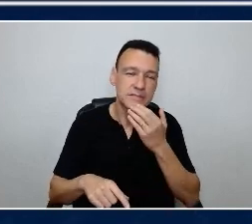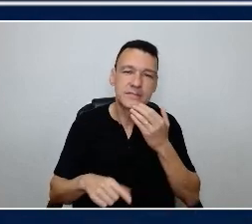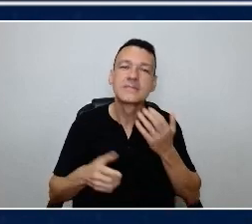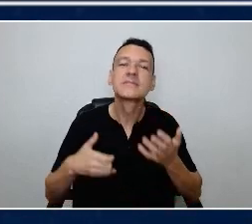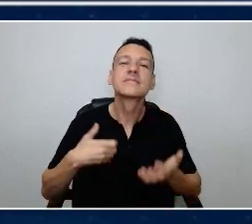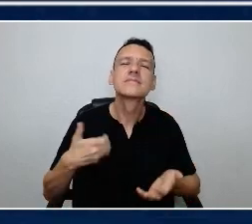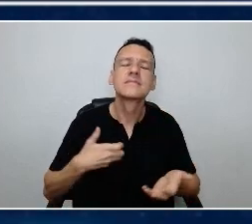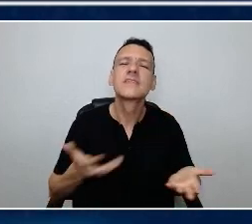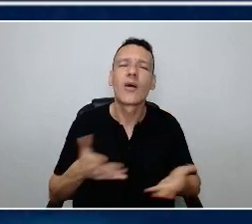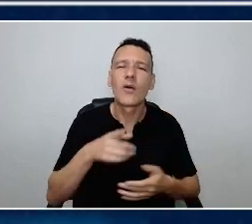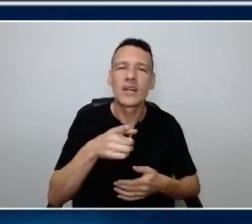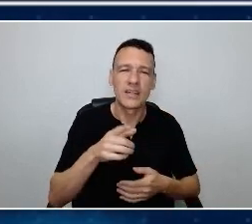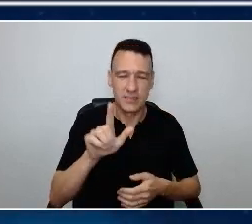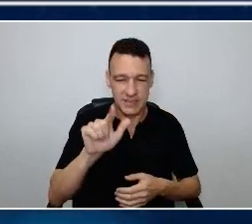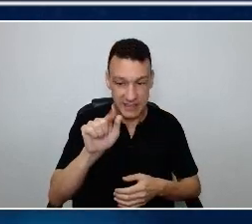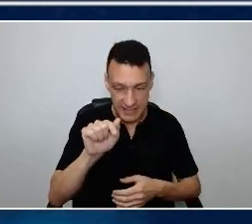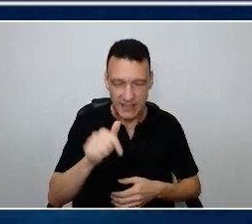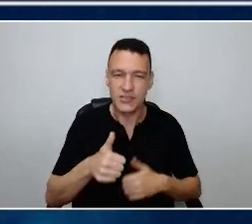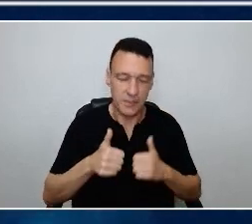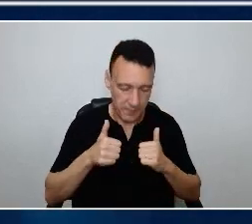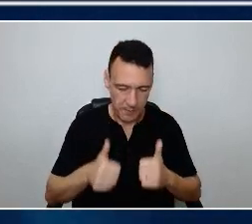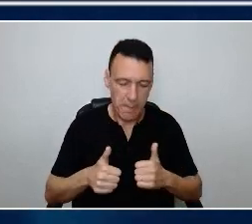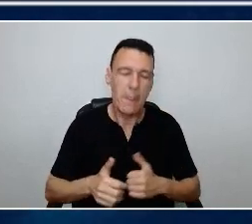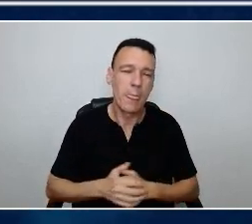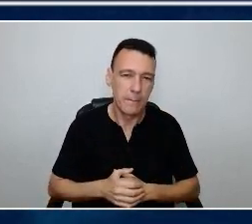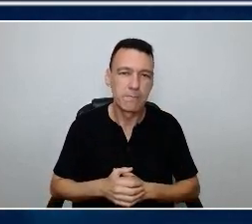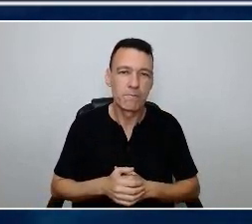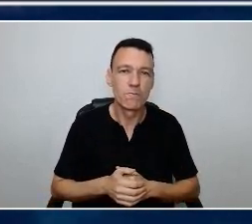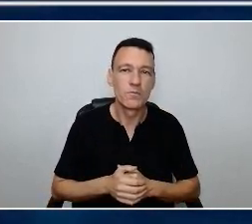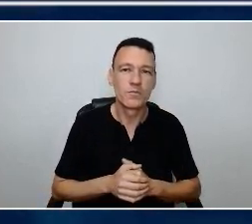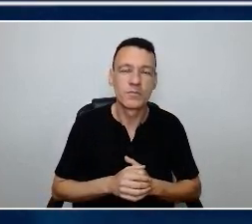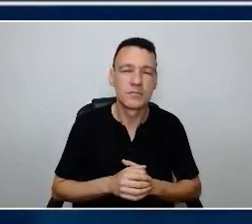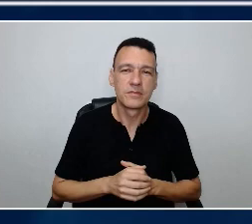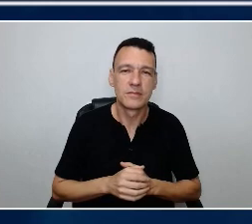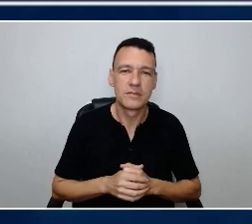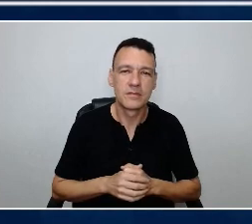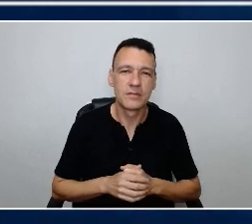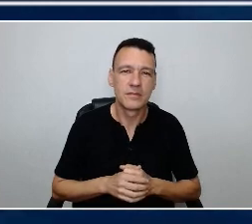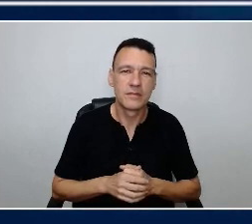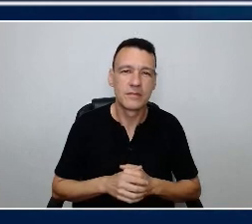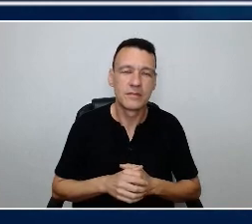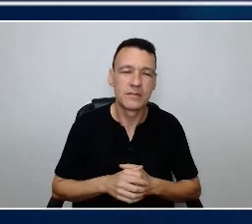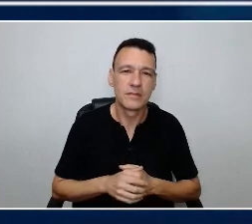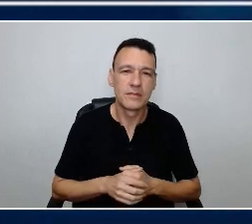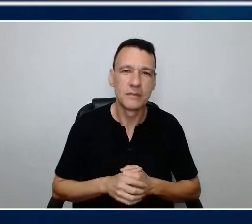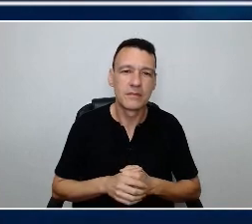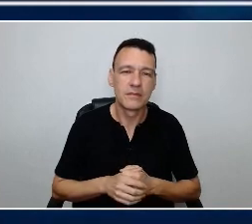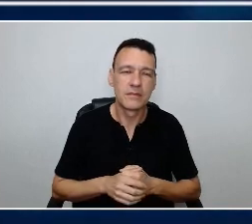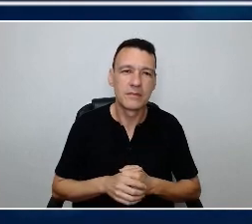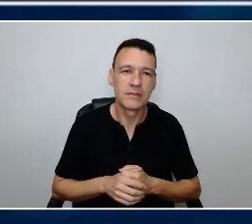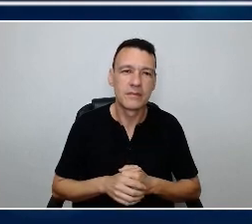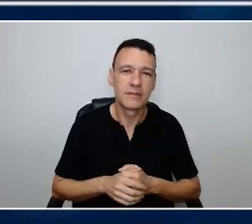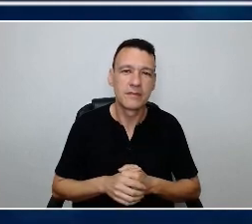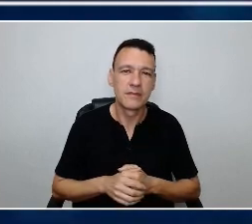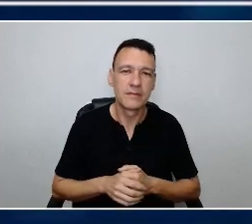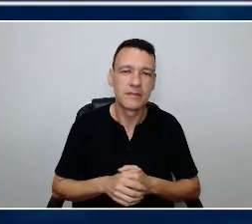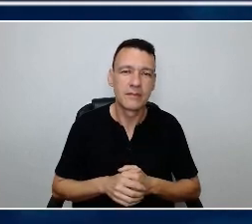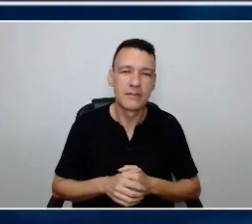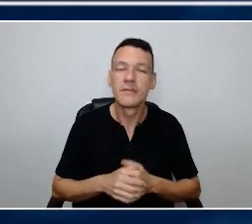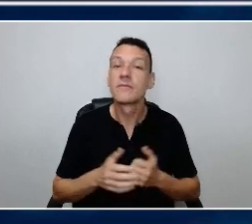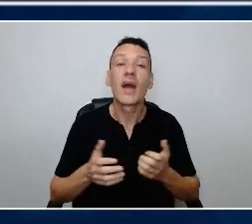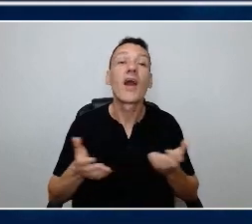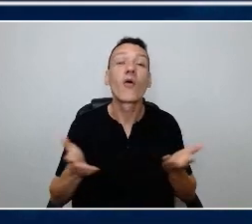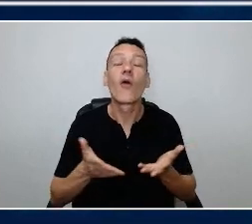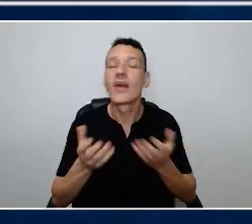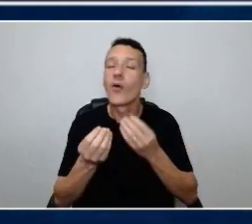17 17 e e como é que tá o o Deixa eu ver se eu falo direito bread Pet Breed Pet Breed